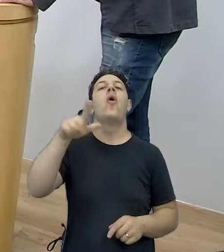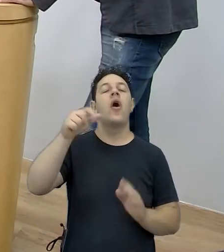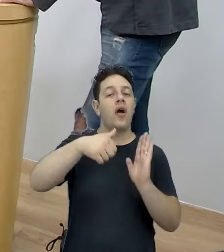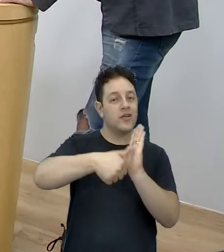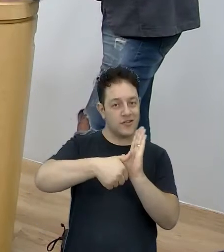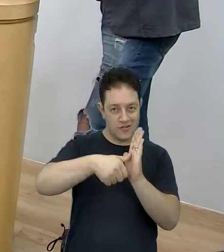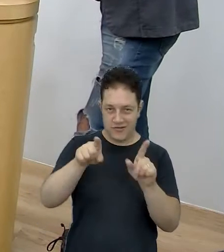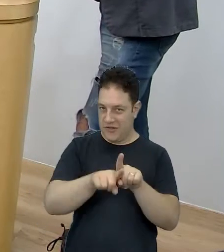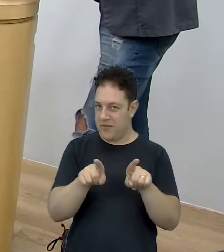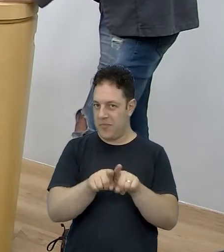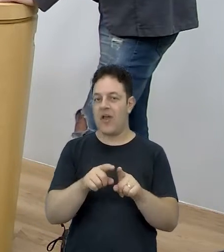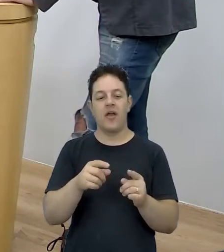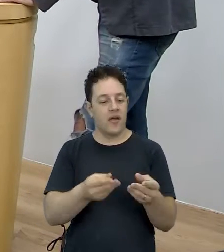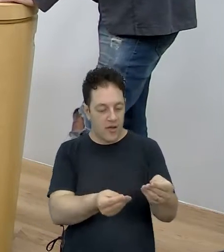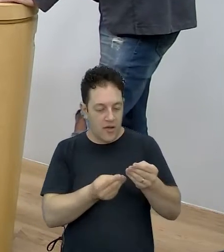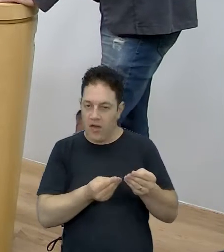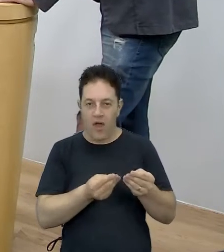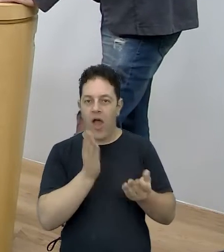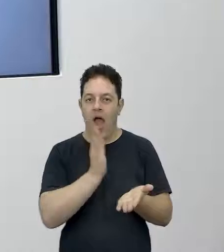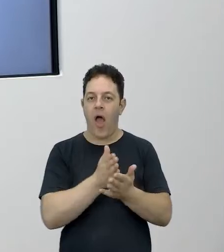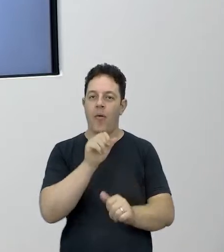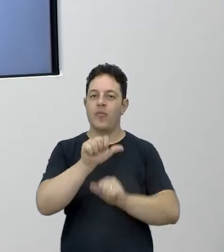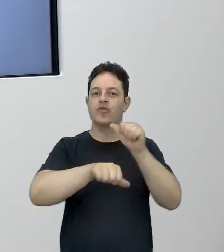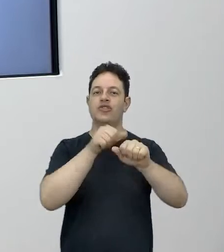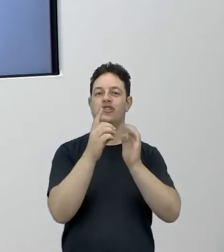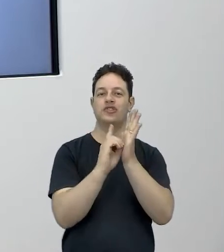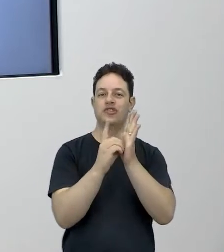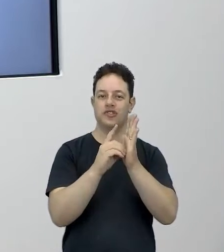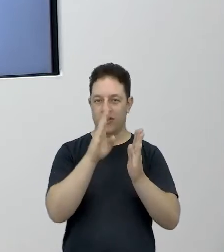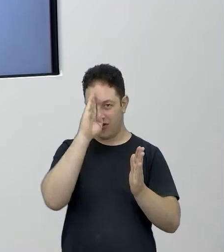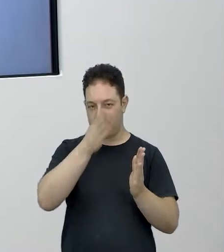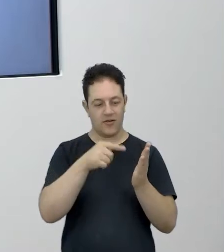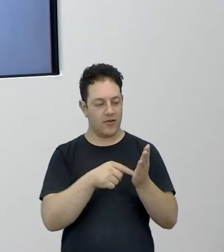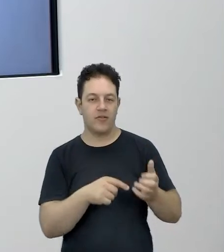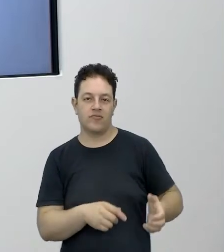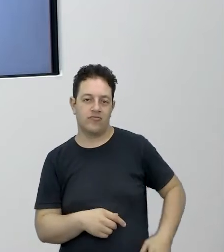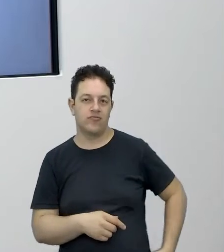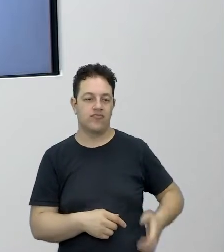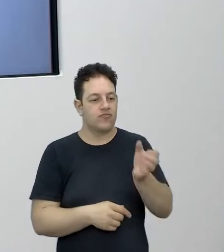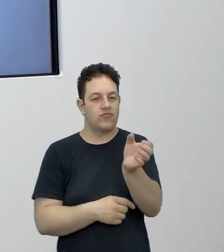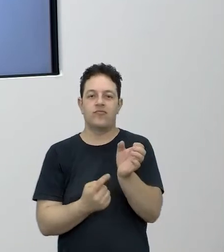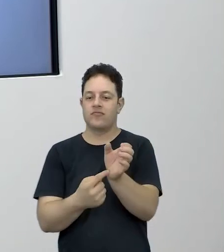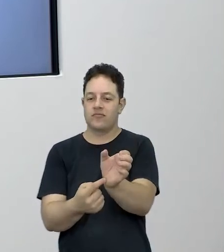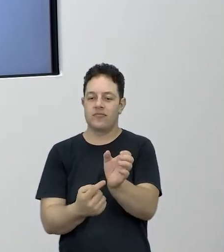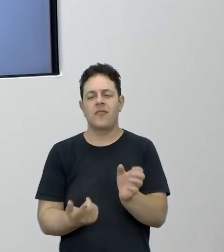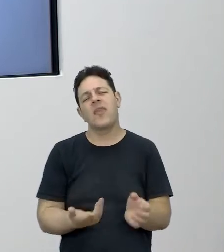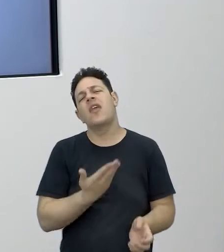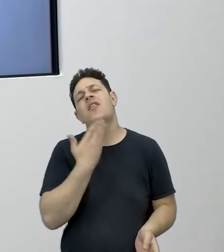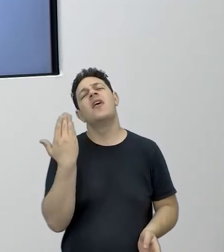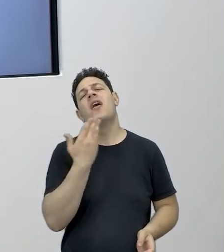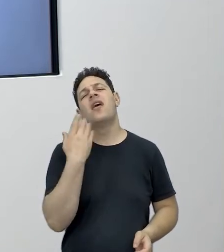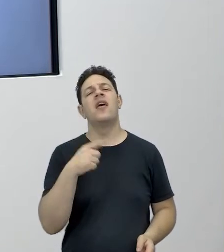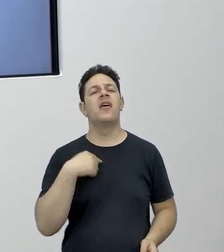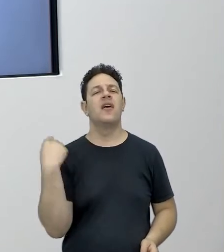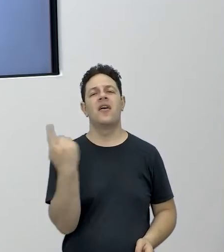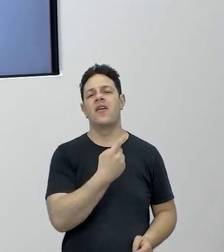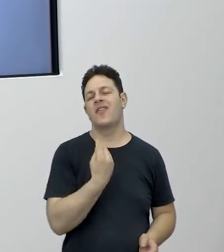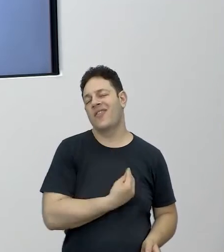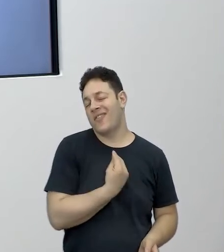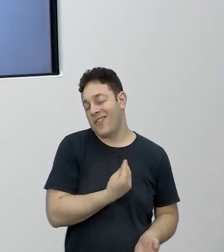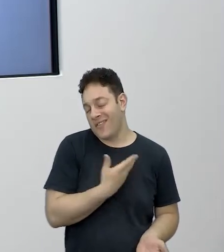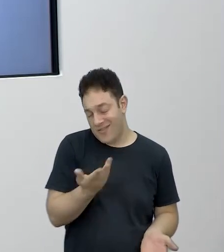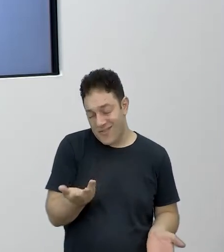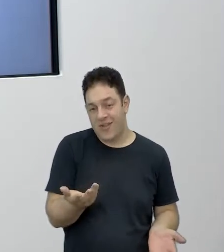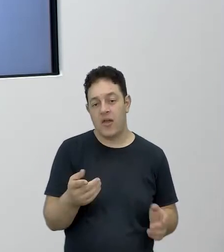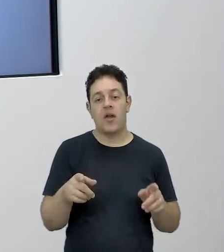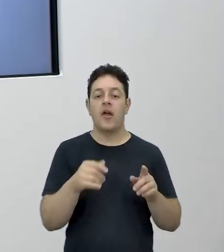né? A de identidade, muito bem lembrado, né? Ela vai se tornar também digital, o que facilita a vida da gente.